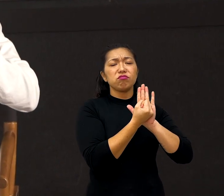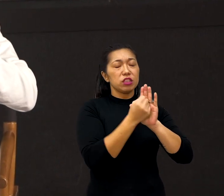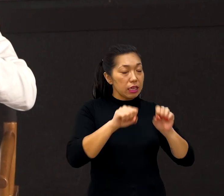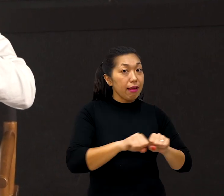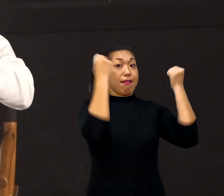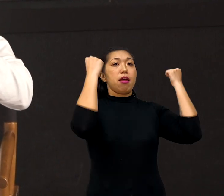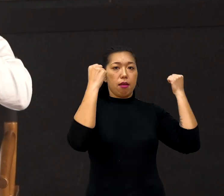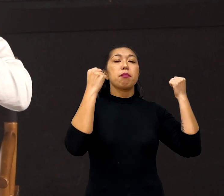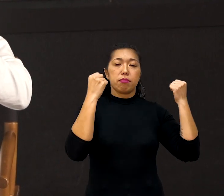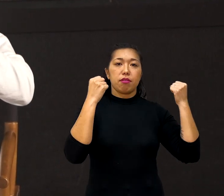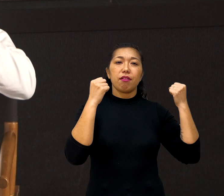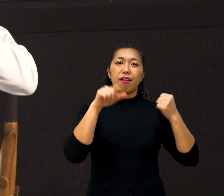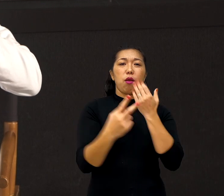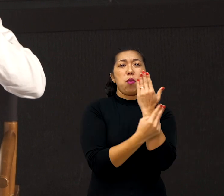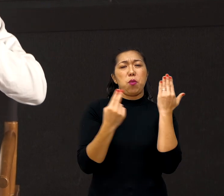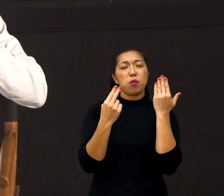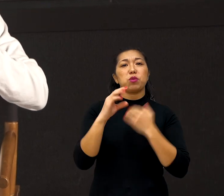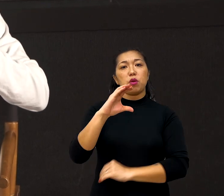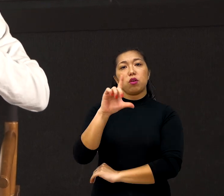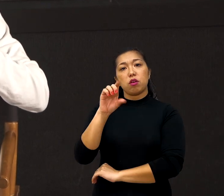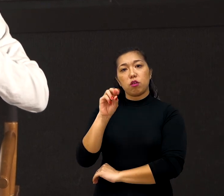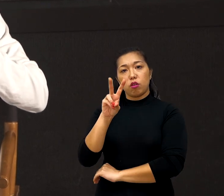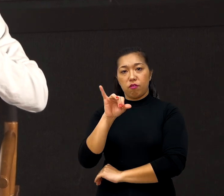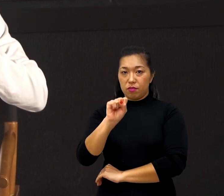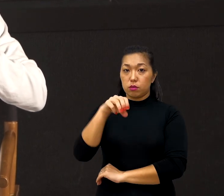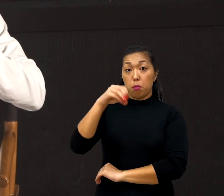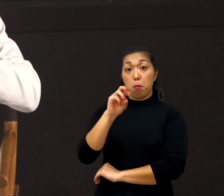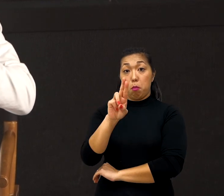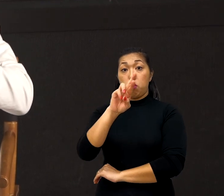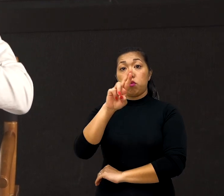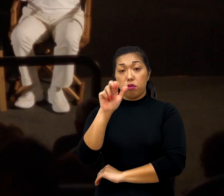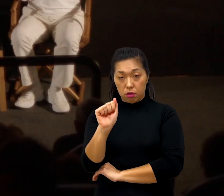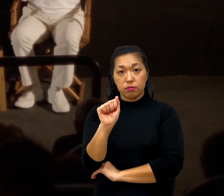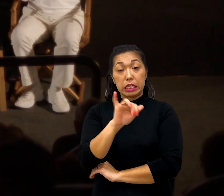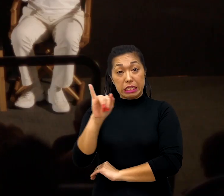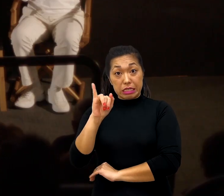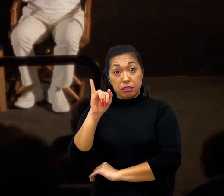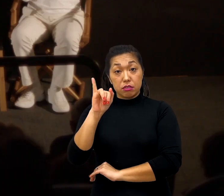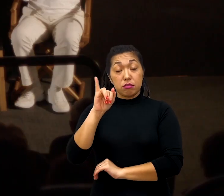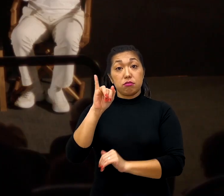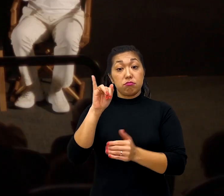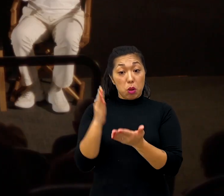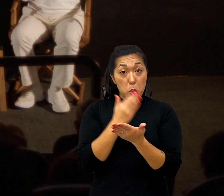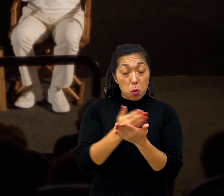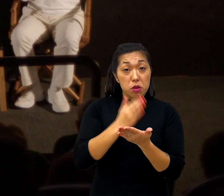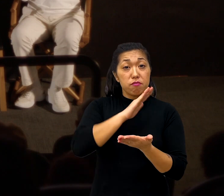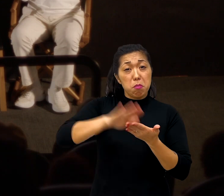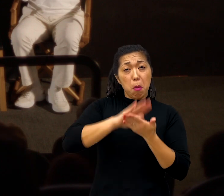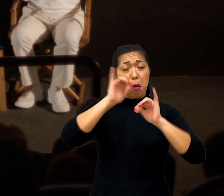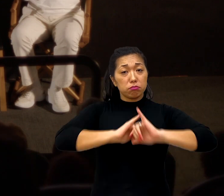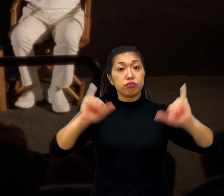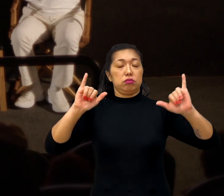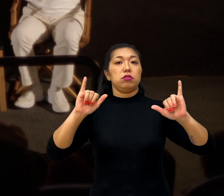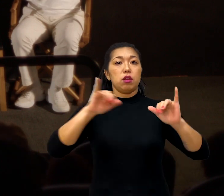Moura. Clóvis Moura é antes de Condenados da Terra. Se fosse lançado ao norte, estaria traduzido